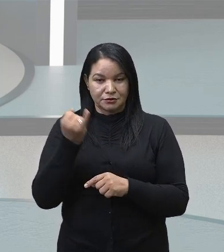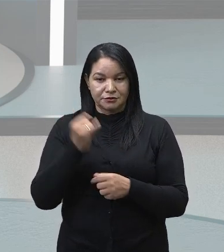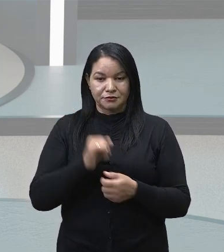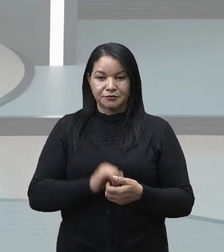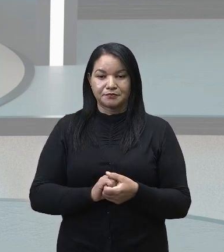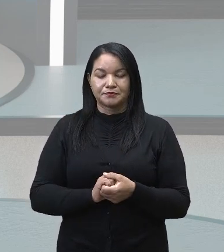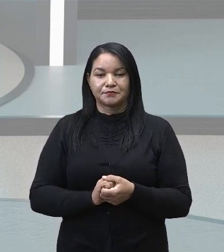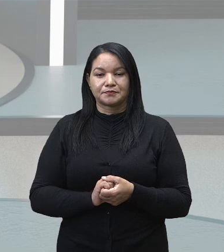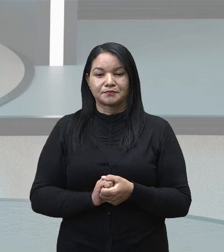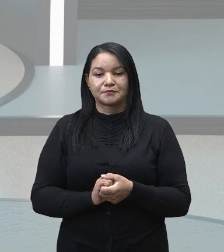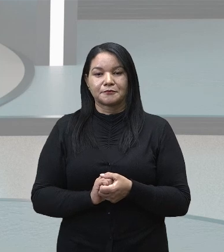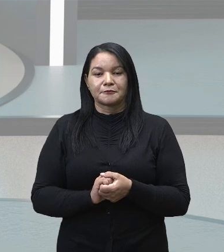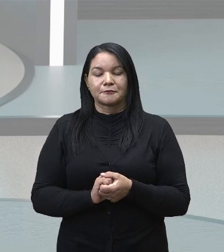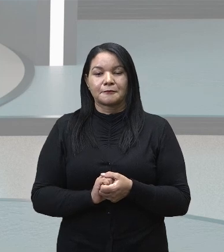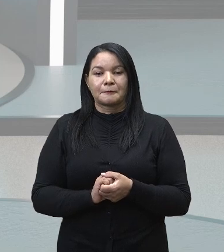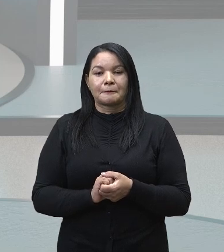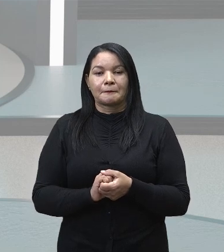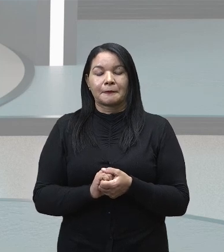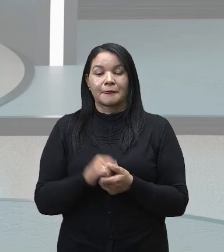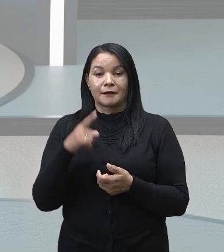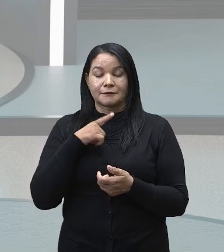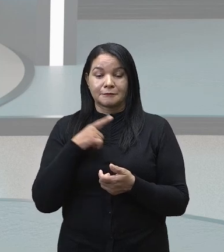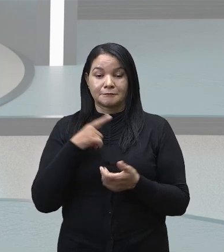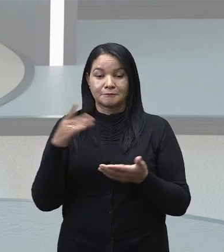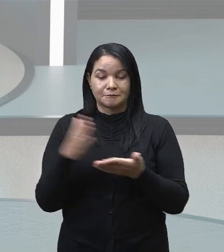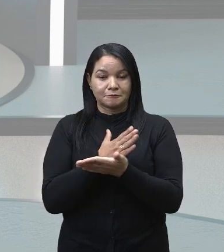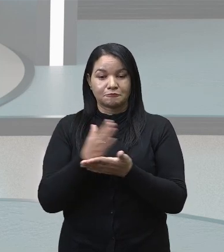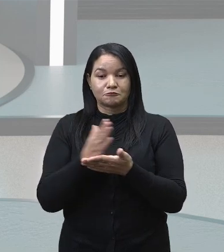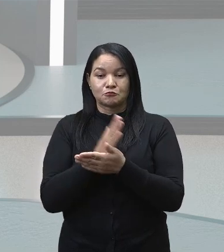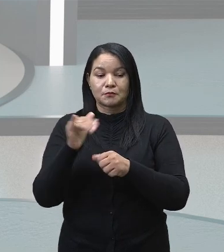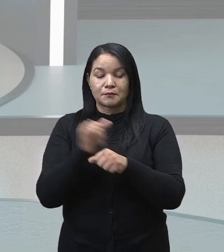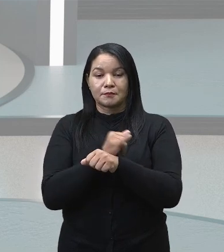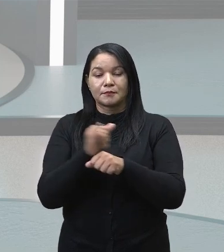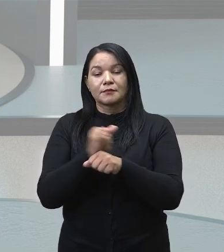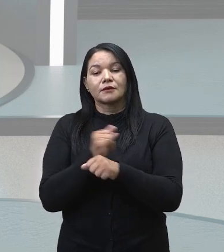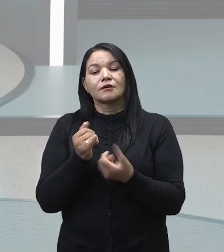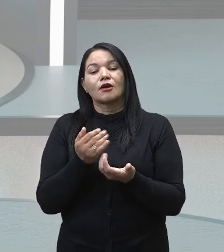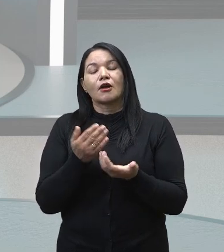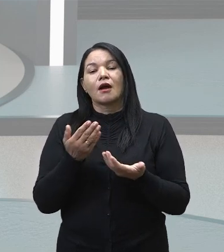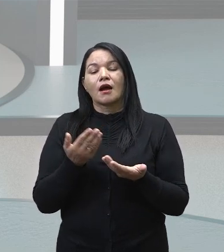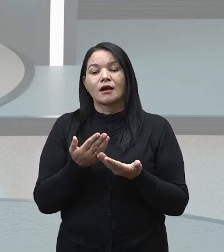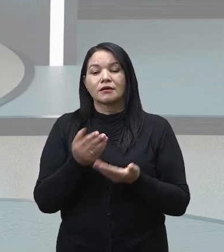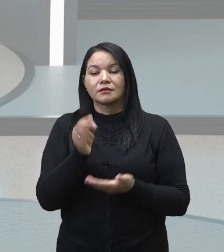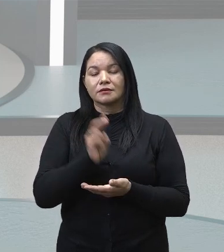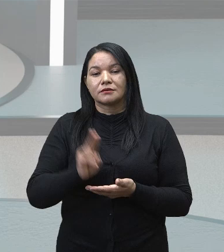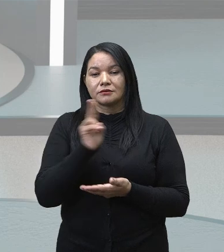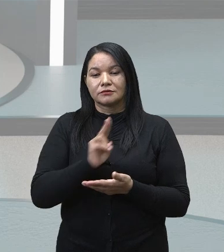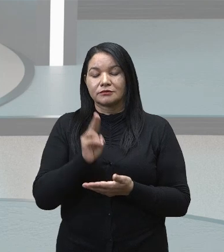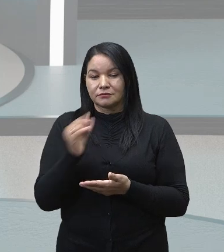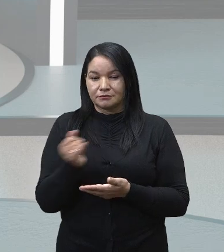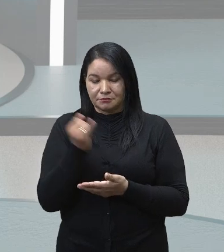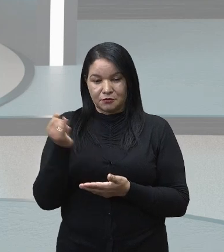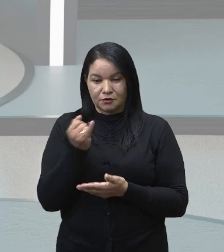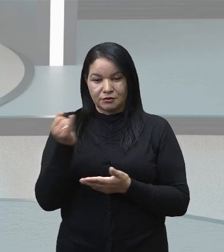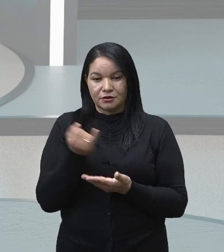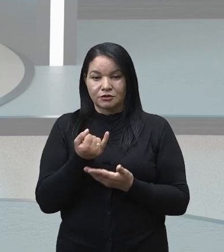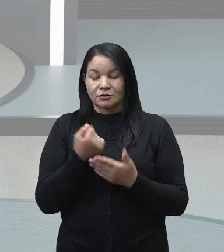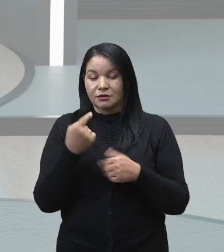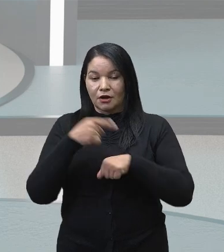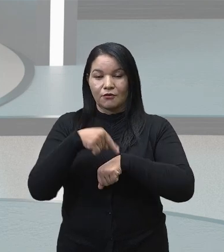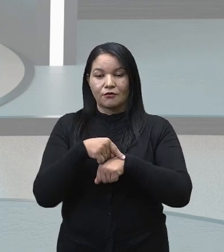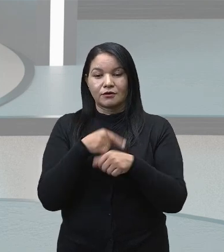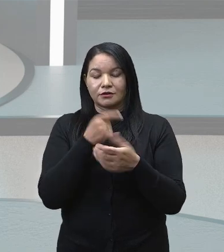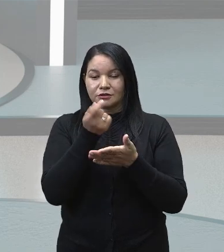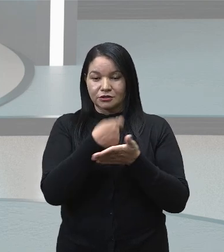essenciais. Então, nós temos alguns recursos linguísticos que são muito essenciais no momento da gente escrever